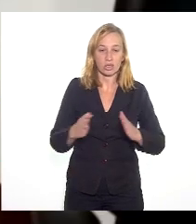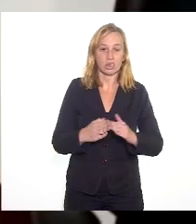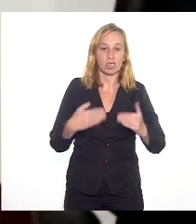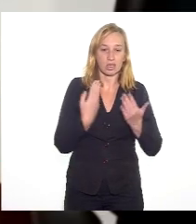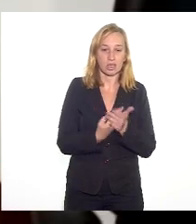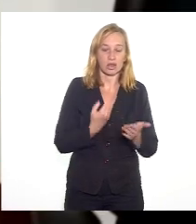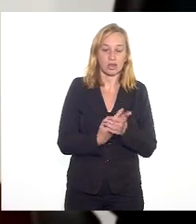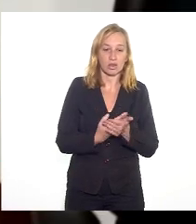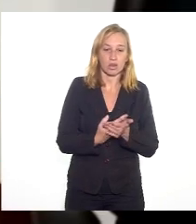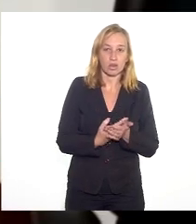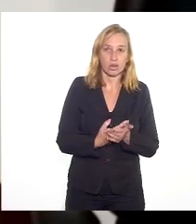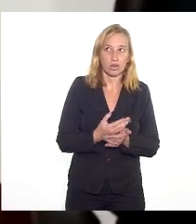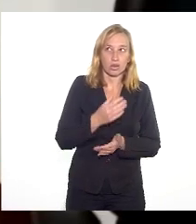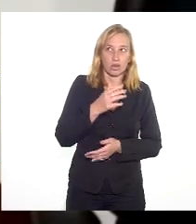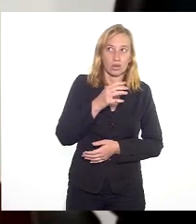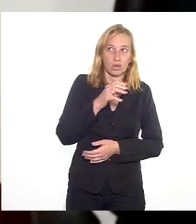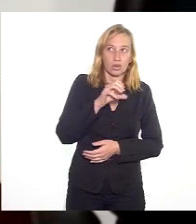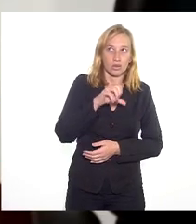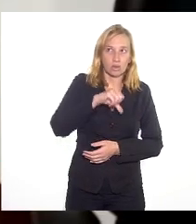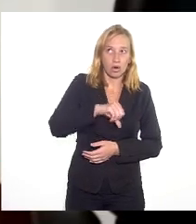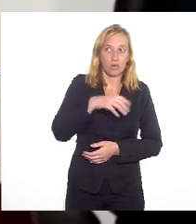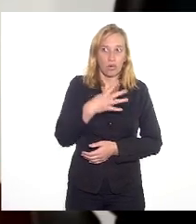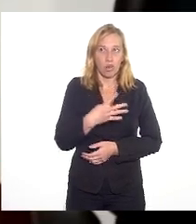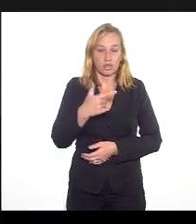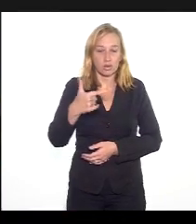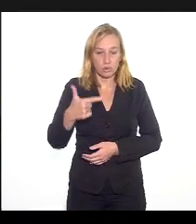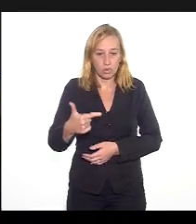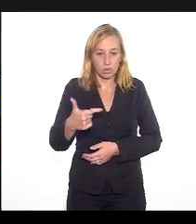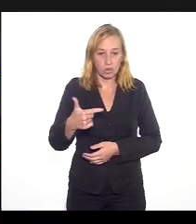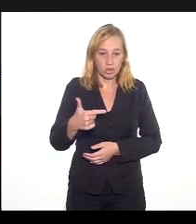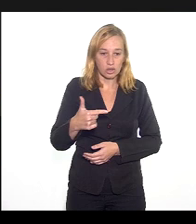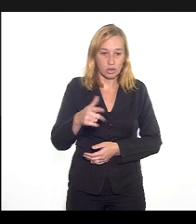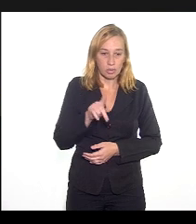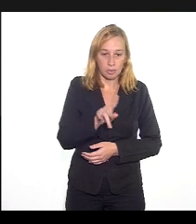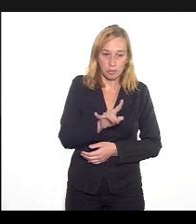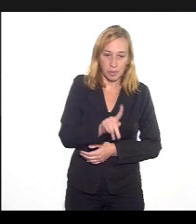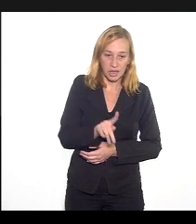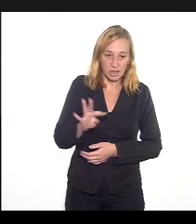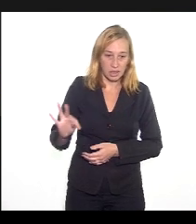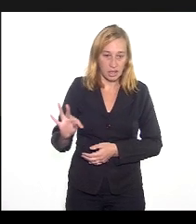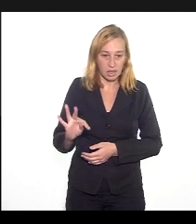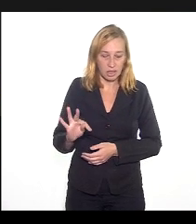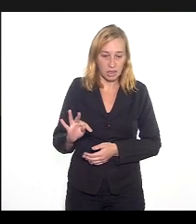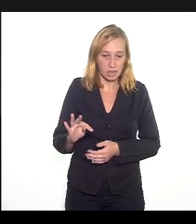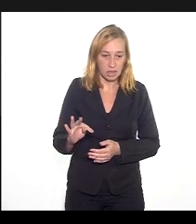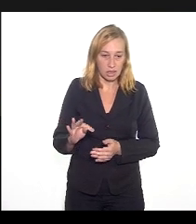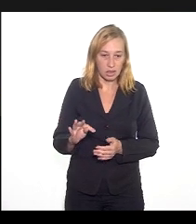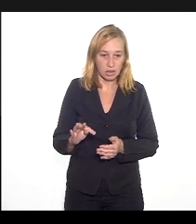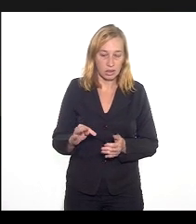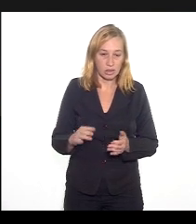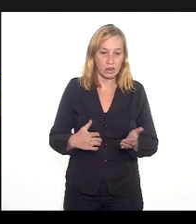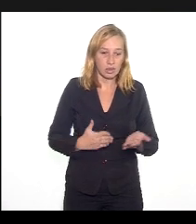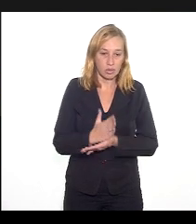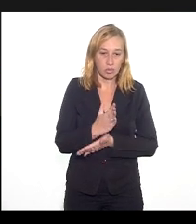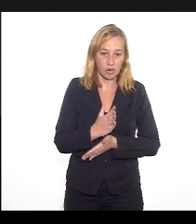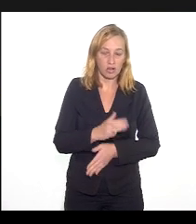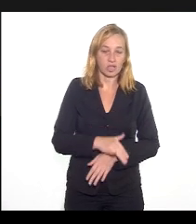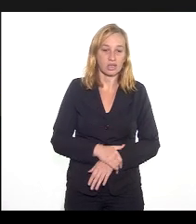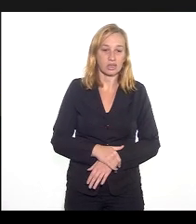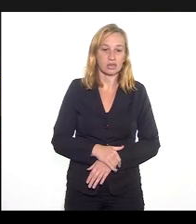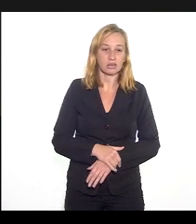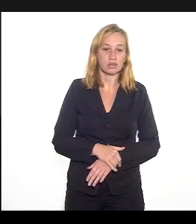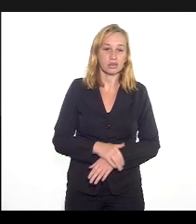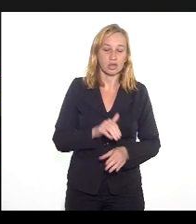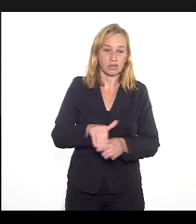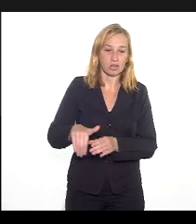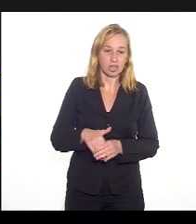destaque a emenda de número 942, bancada do PT. Senhores que acordam. Permaneça como estão, aprovada. Em